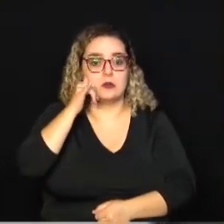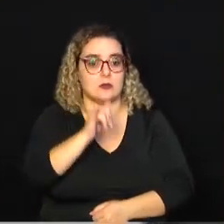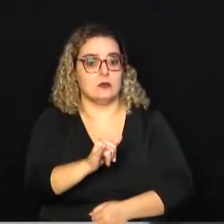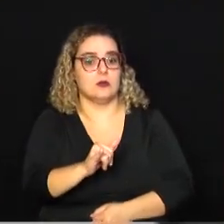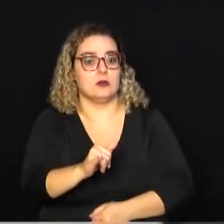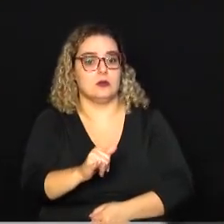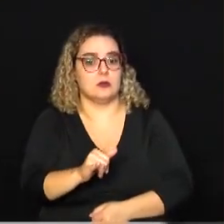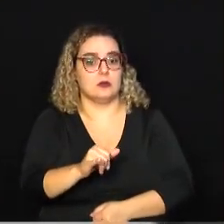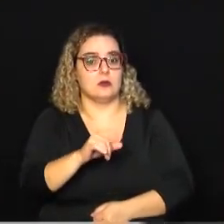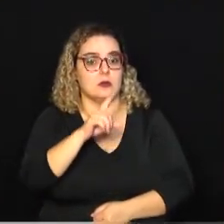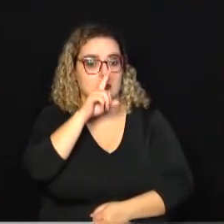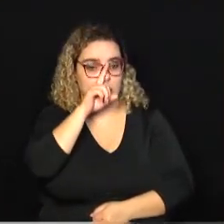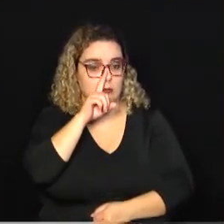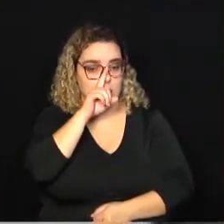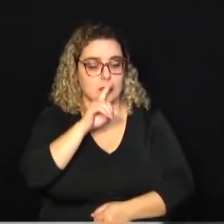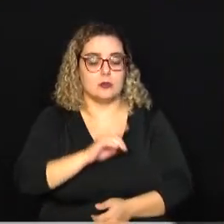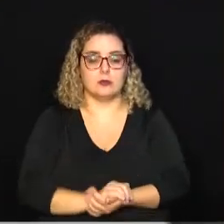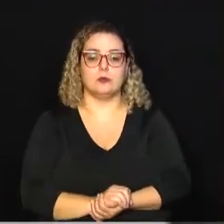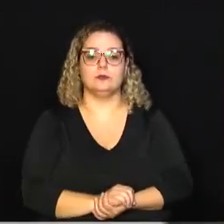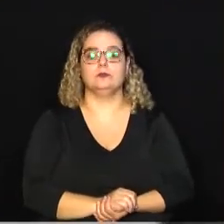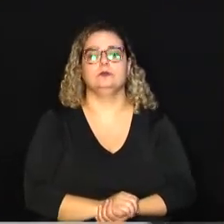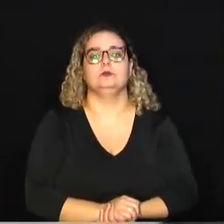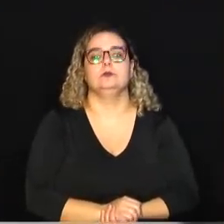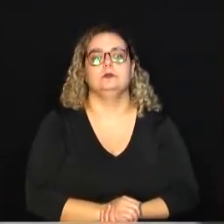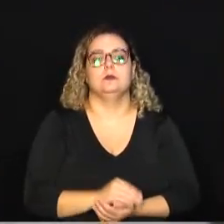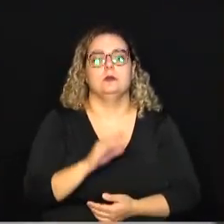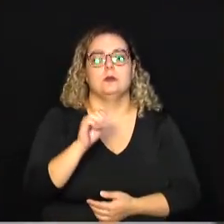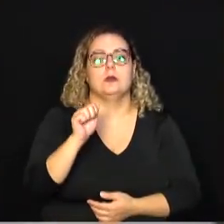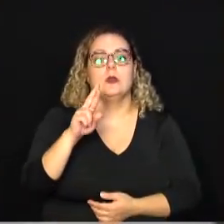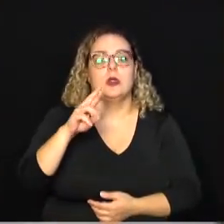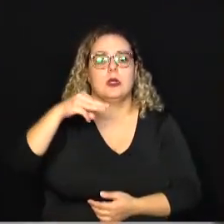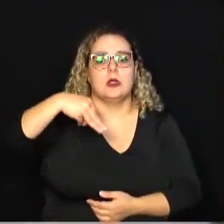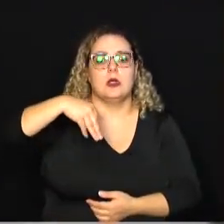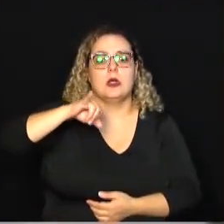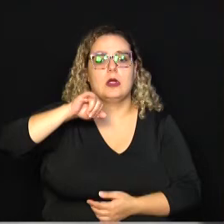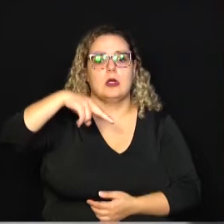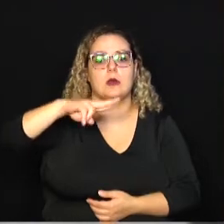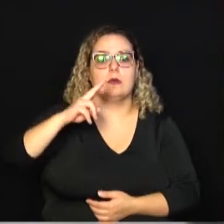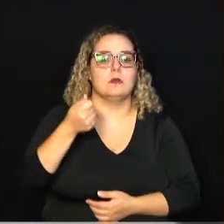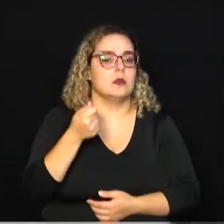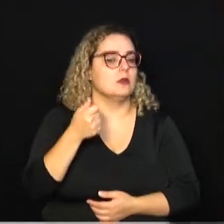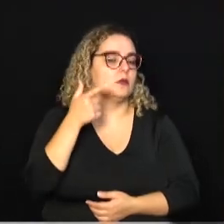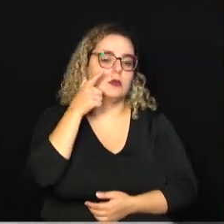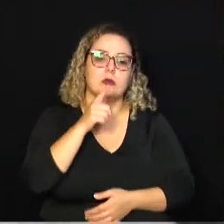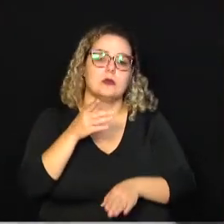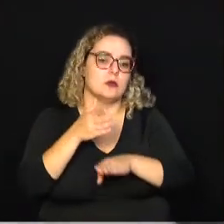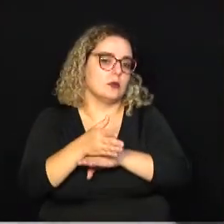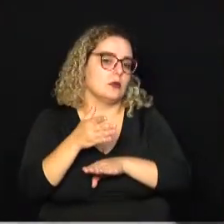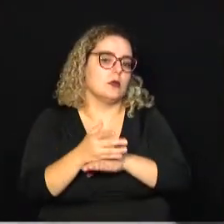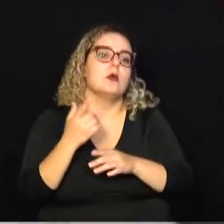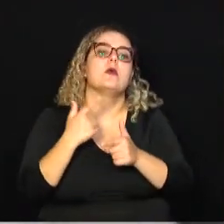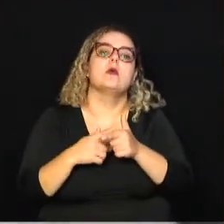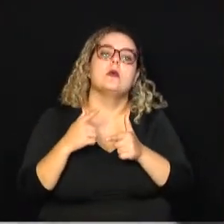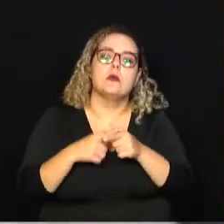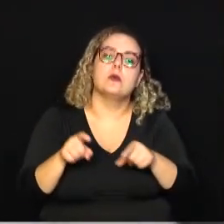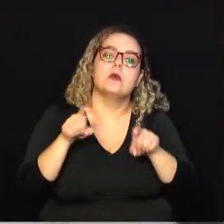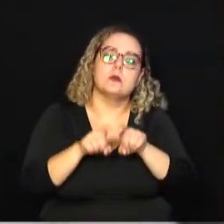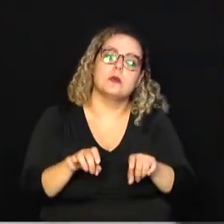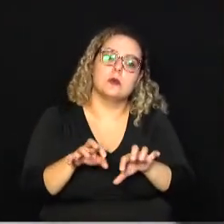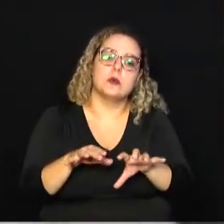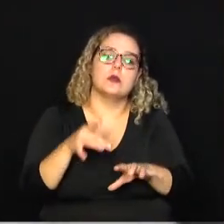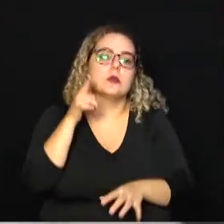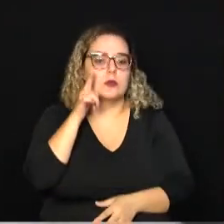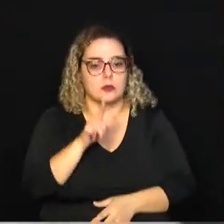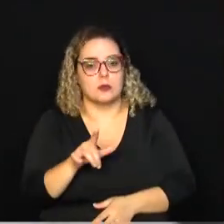mais perguntas, vamos lá, Guida, estou à disposição. Vamos lá. Ó, a Carminha, infelizmente, não vai conseguir mesmo acessar, acho que deu problema no computador dela, a gente não vai